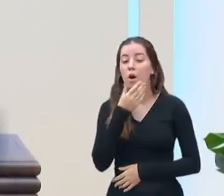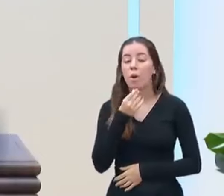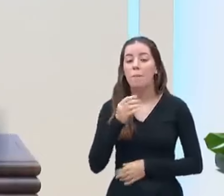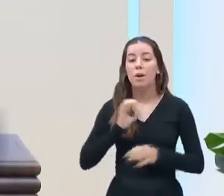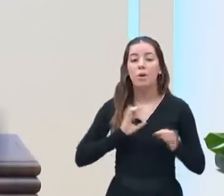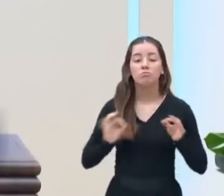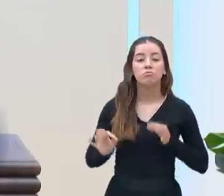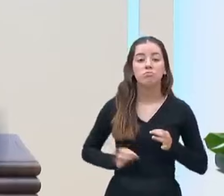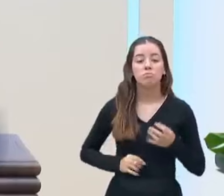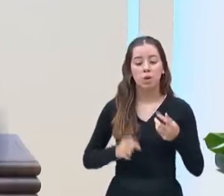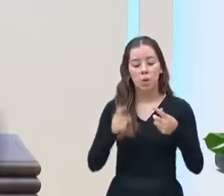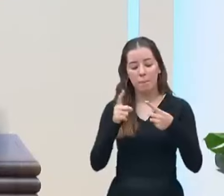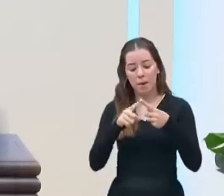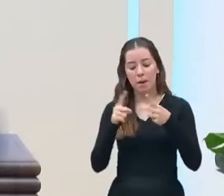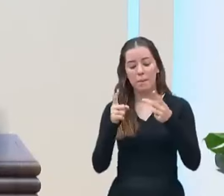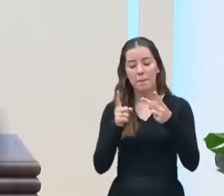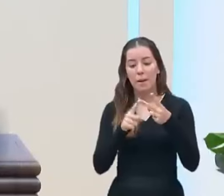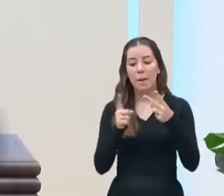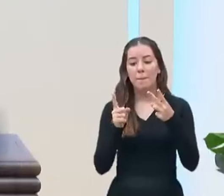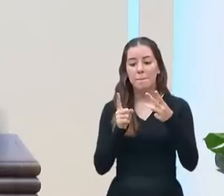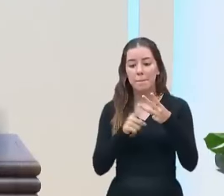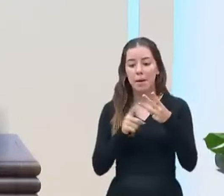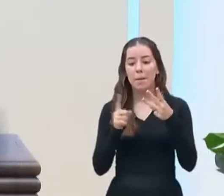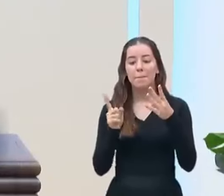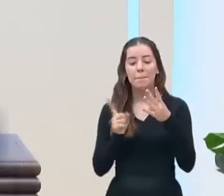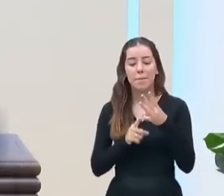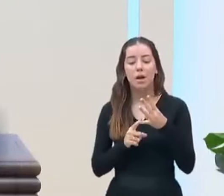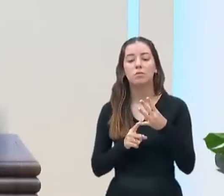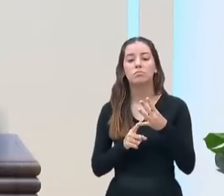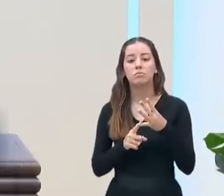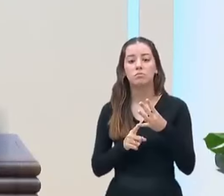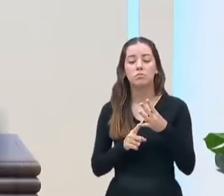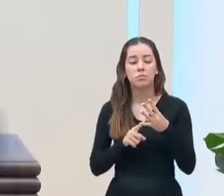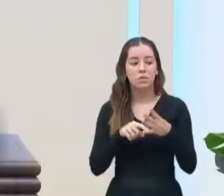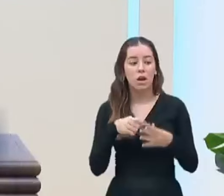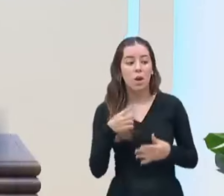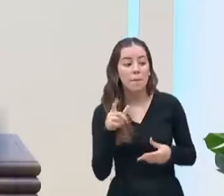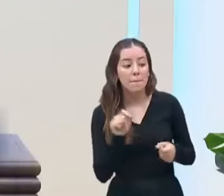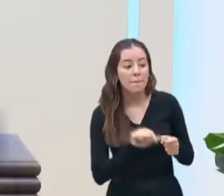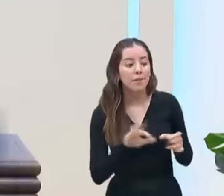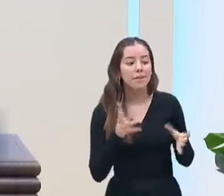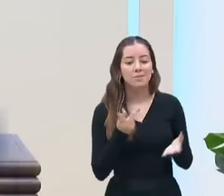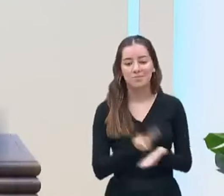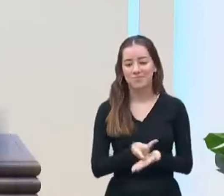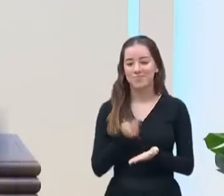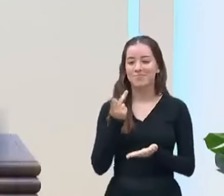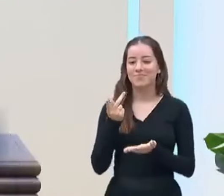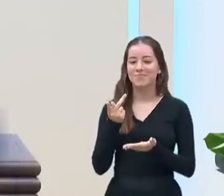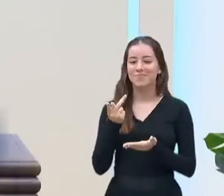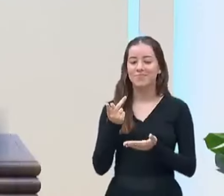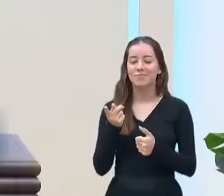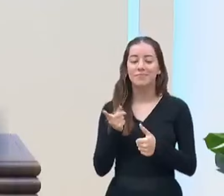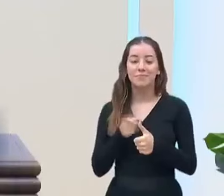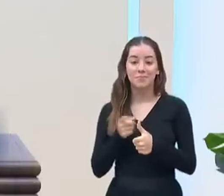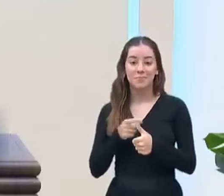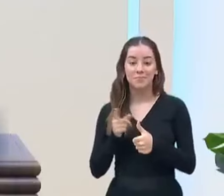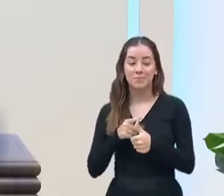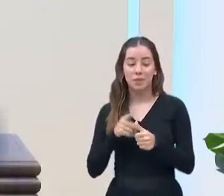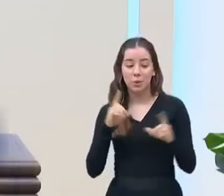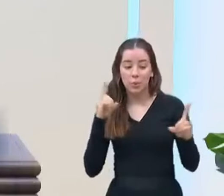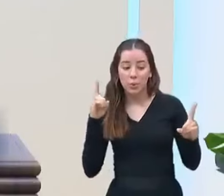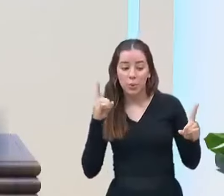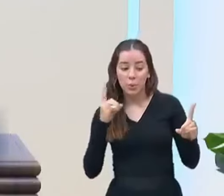quatro passos fundamentais para o seu milagre, para a sua cura. Primeiro, ele aproximou-se de